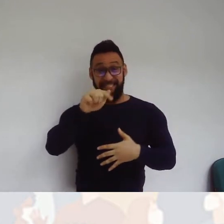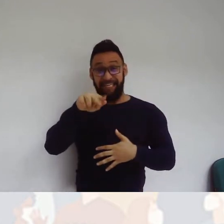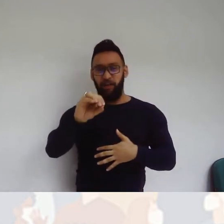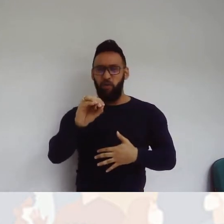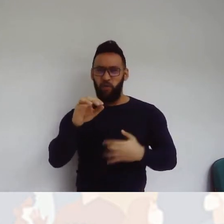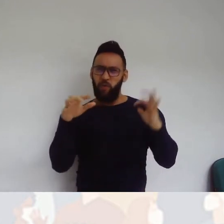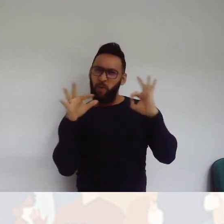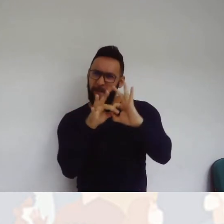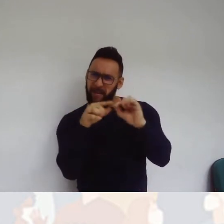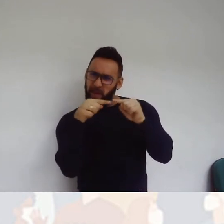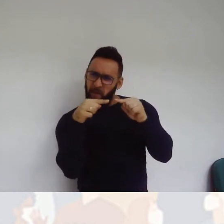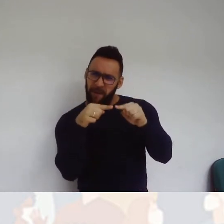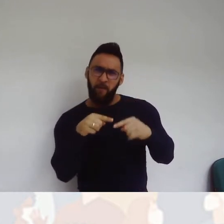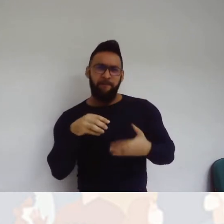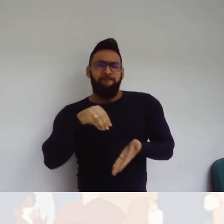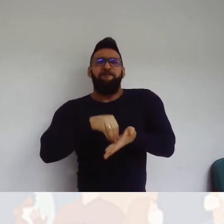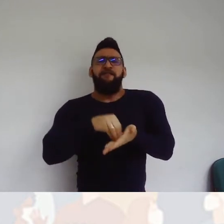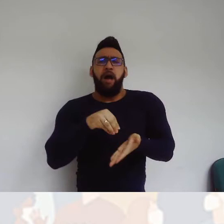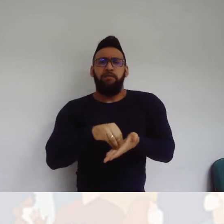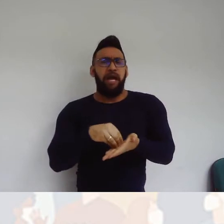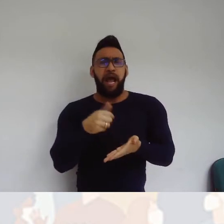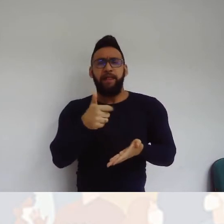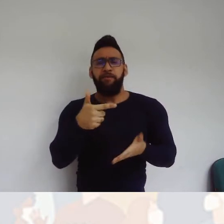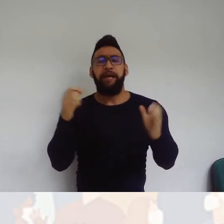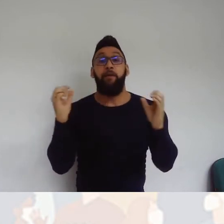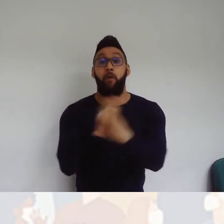E tem uma pergunta,